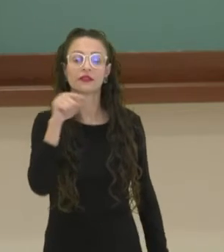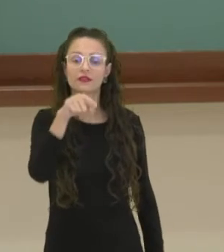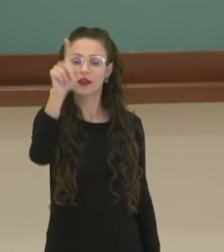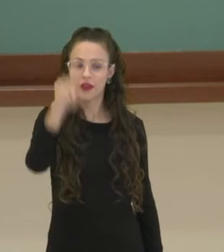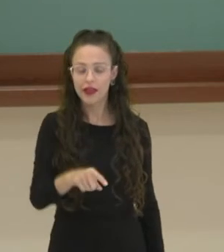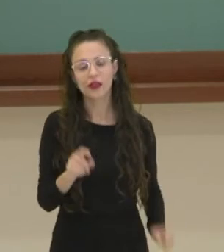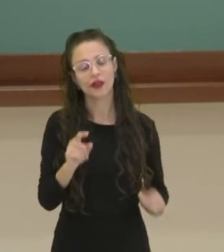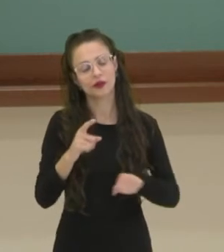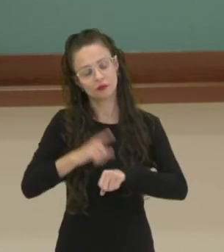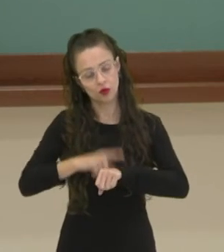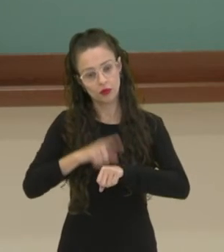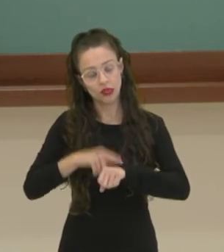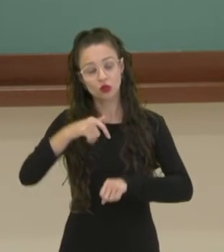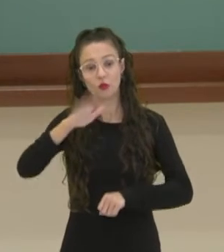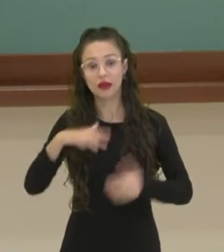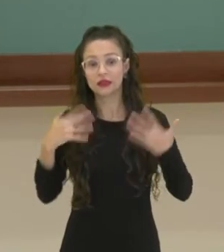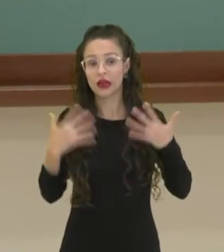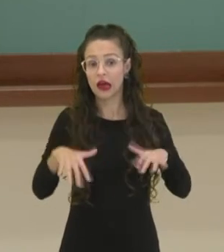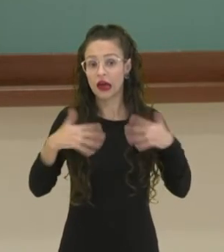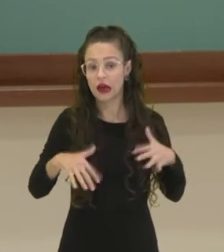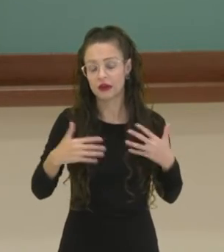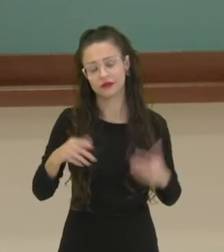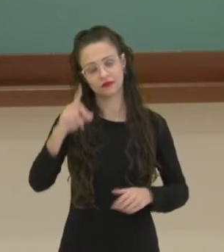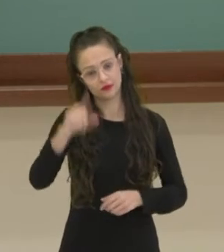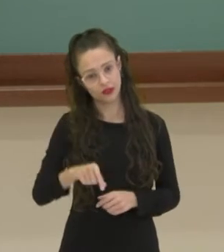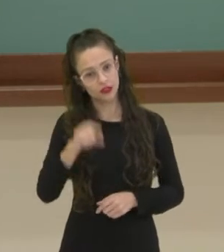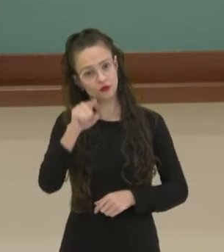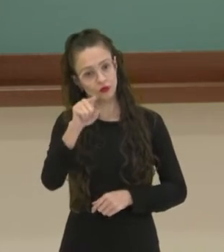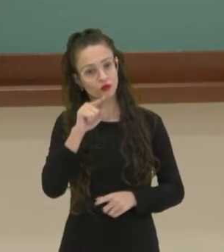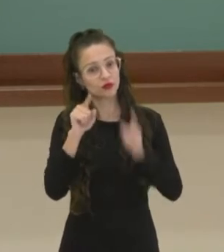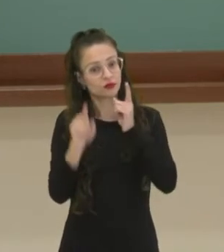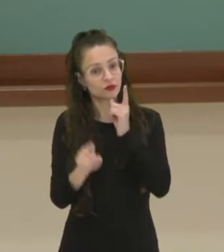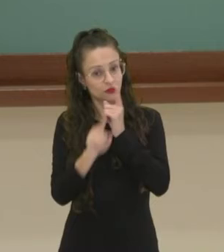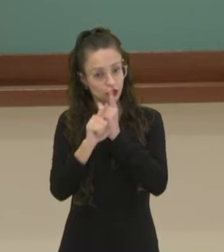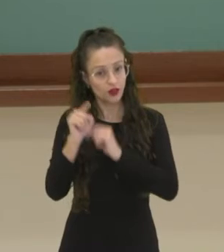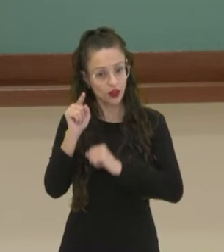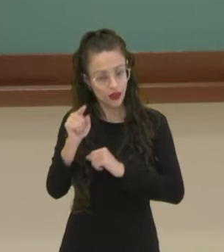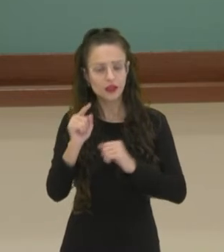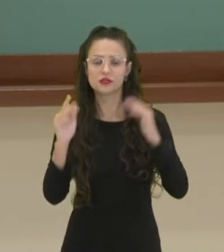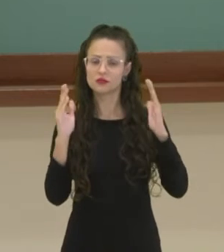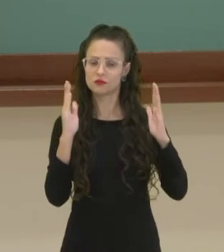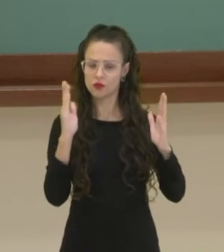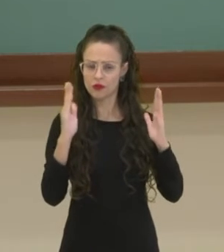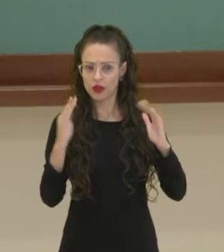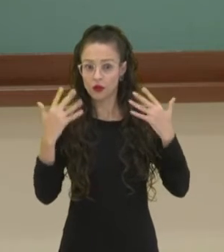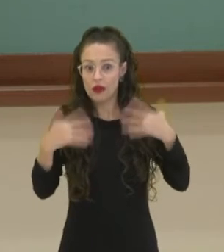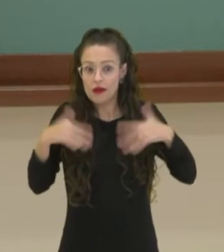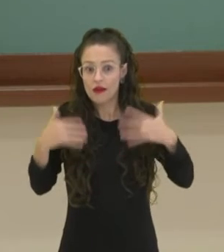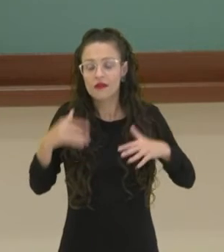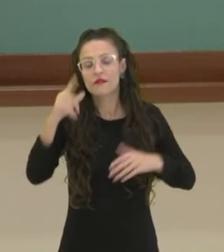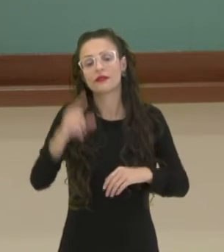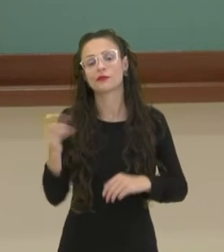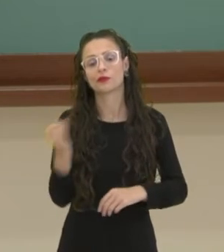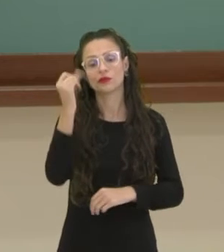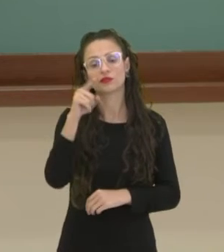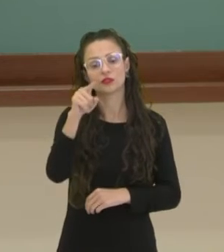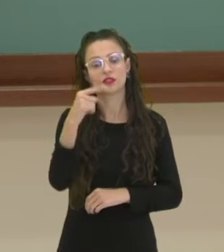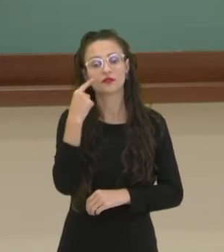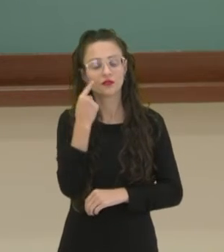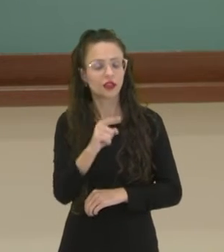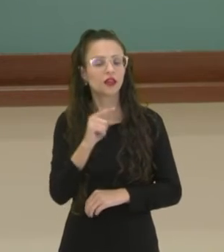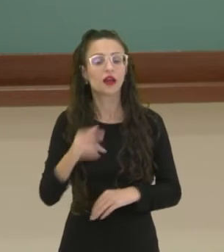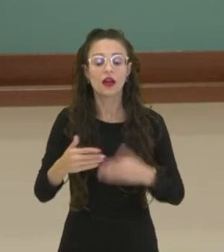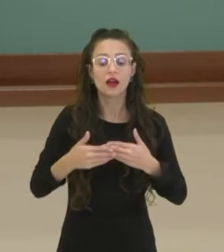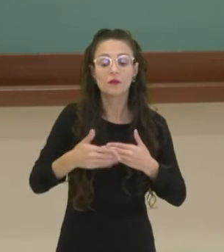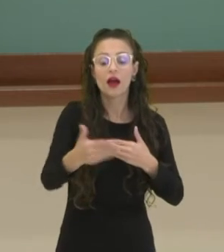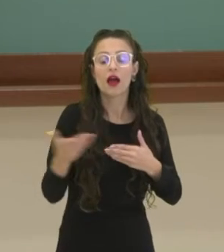momento de maior tensão. Então, para você identificar o clímax, é sempre interessante você perceber, a partir daquilo, o que